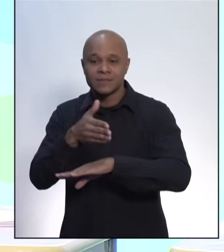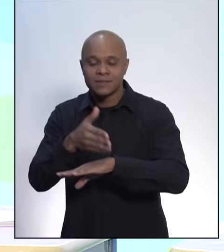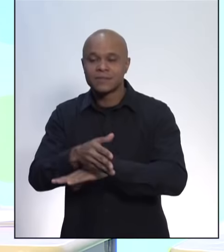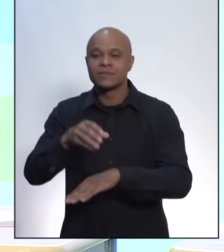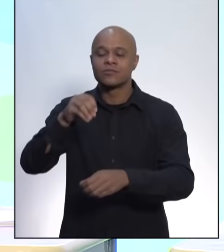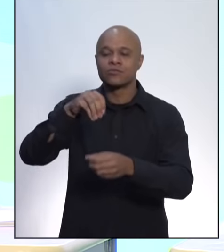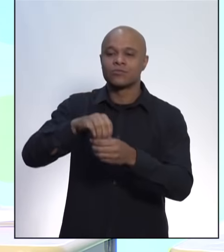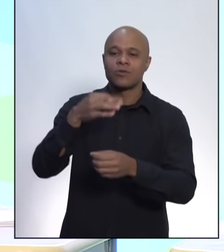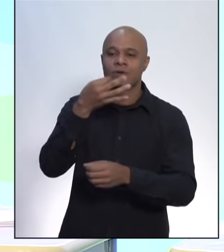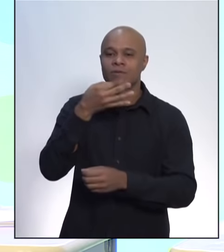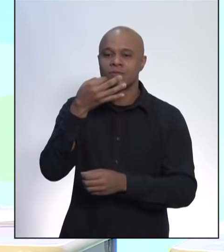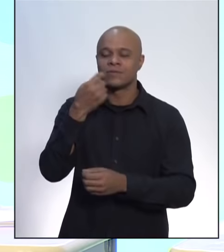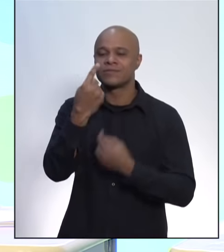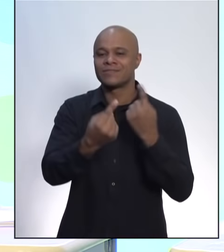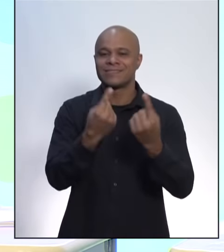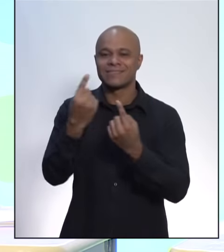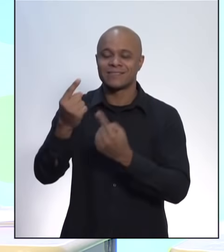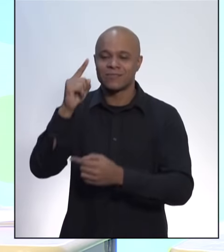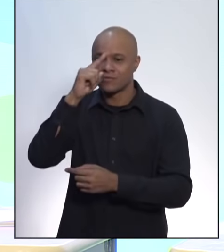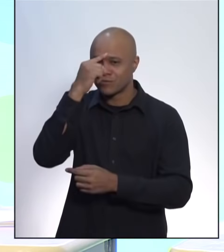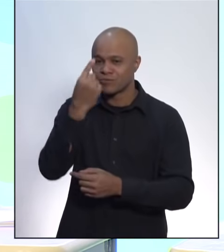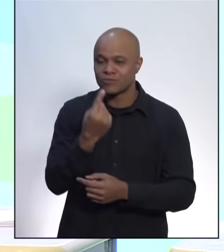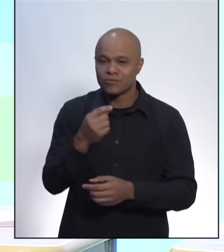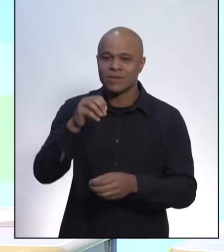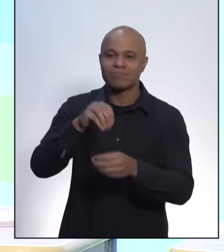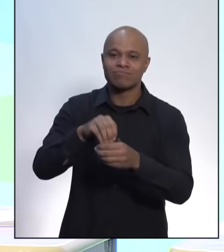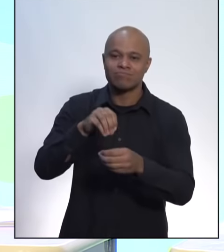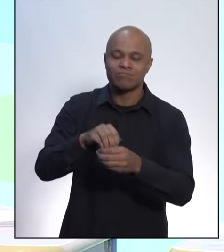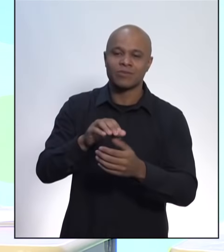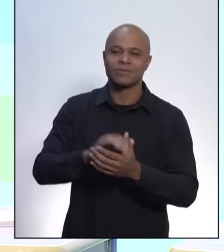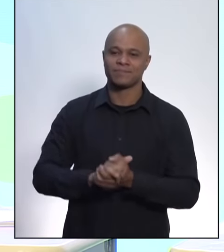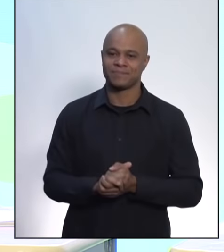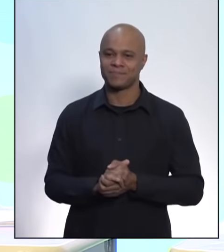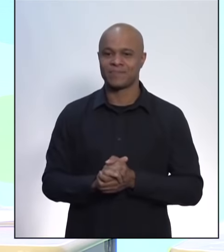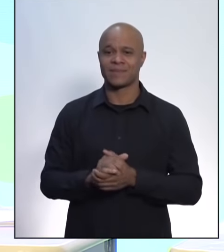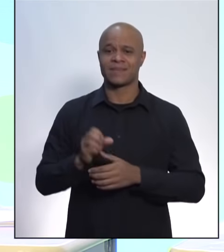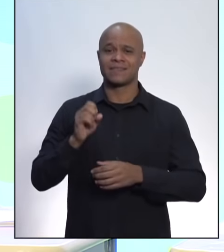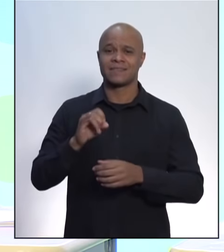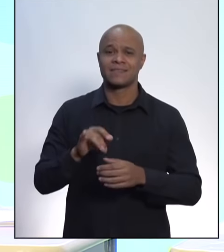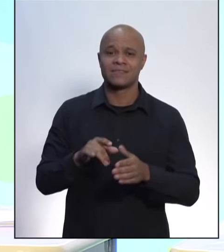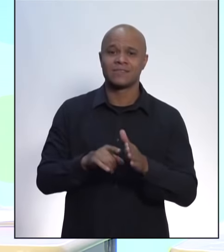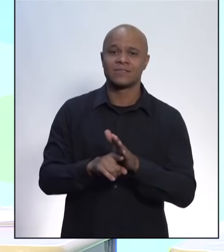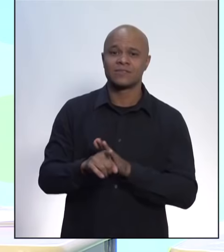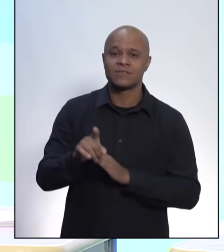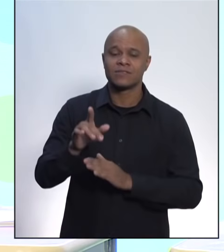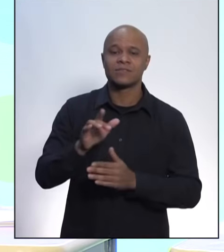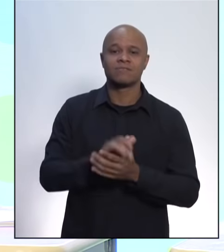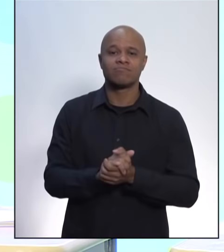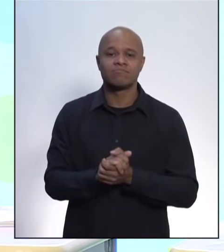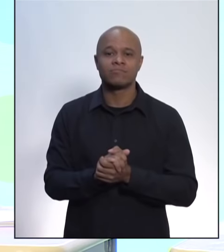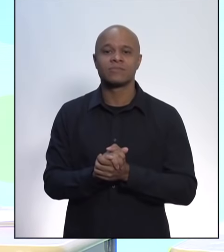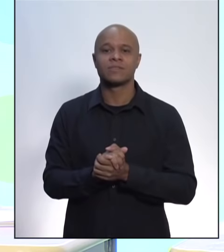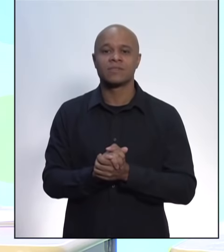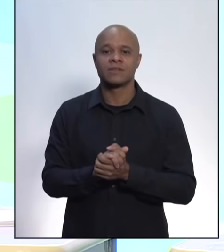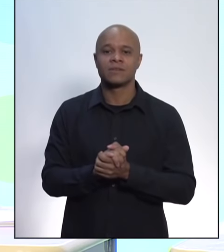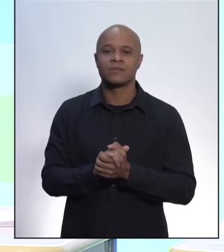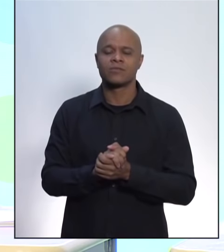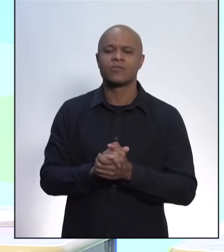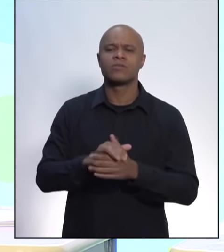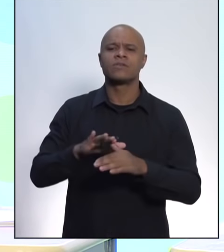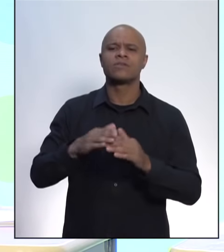colocar opinião de vocês e as dúvidas ok a what do you know about science